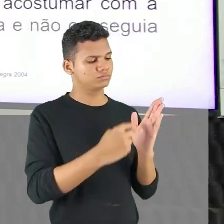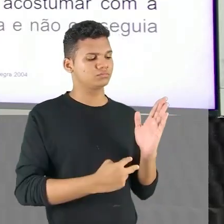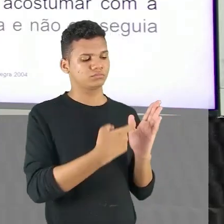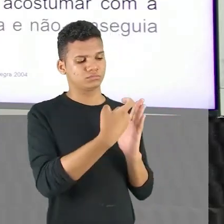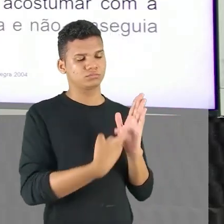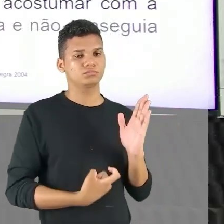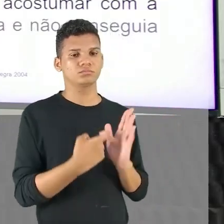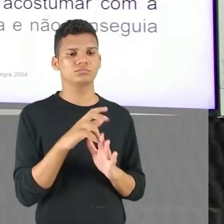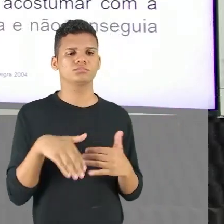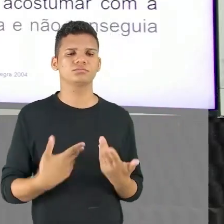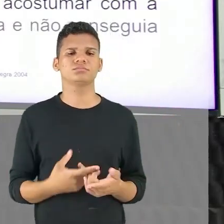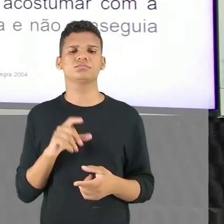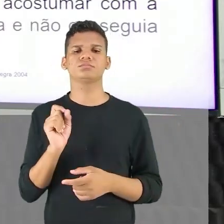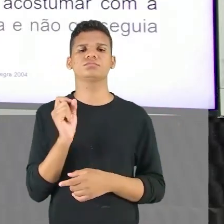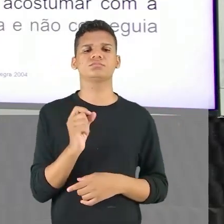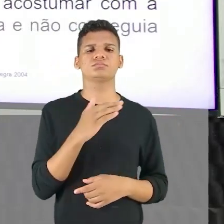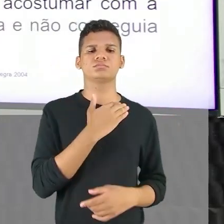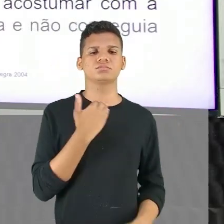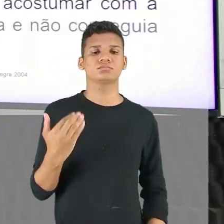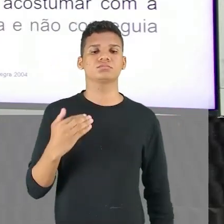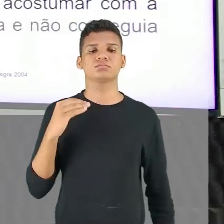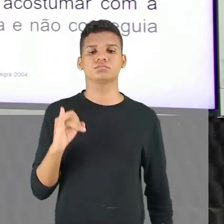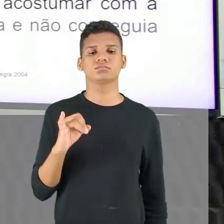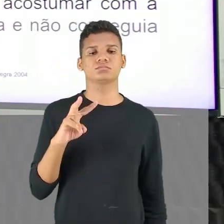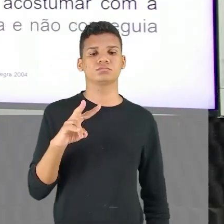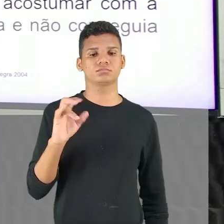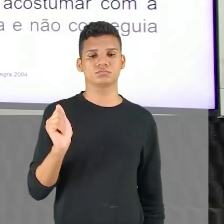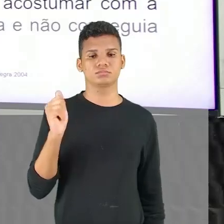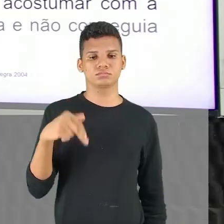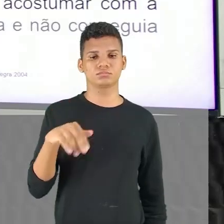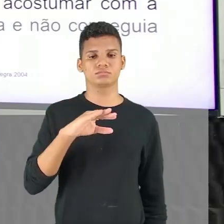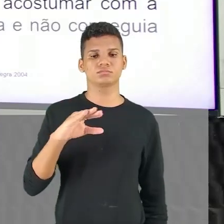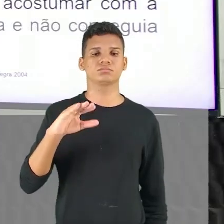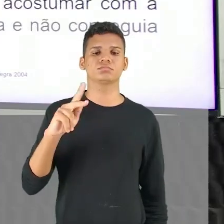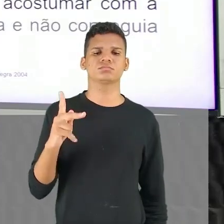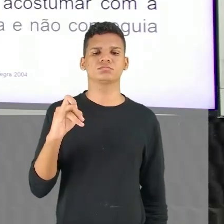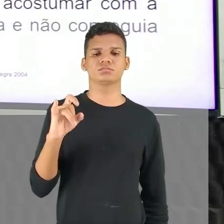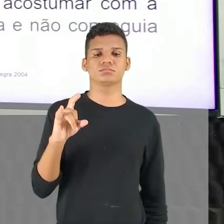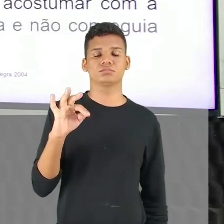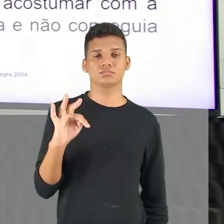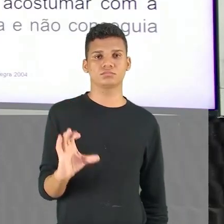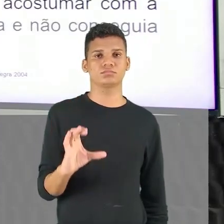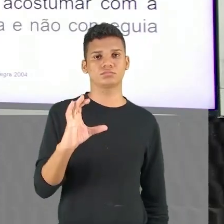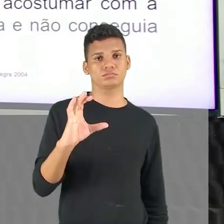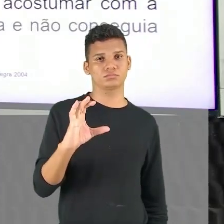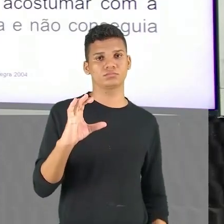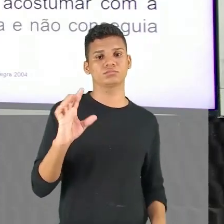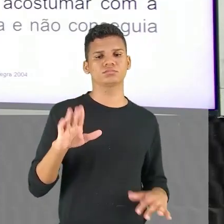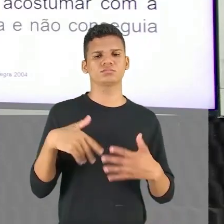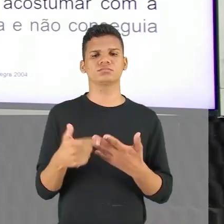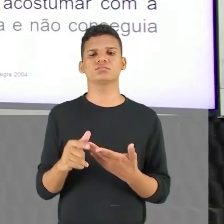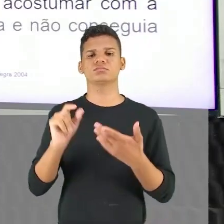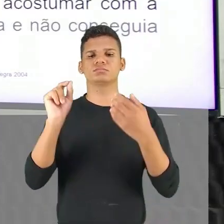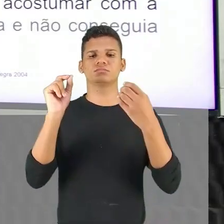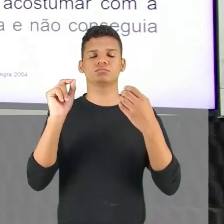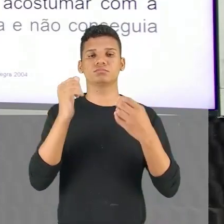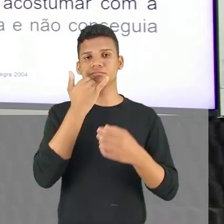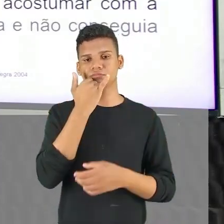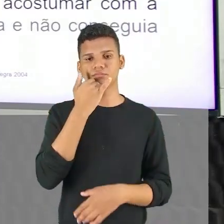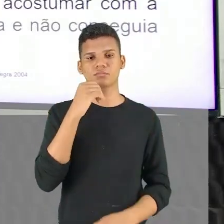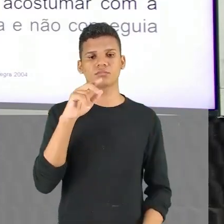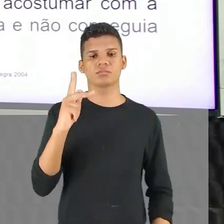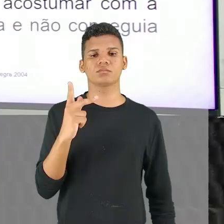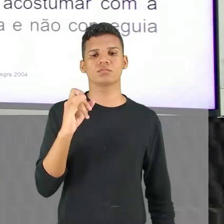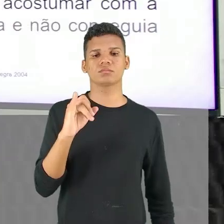Em A Morte de Ivan Hitch, né, que é uma obra do Tolstói, ele descreve com detalhes repulsivos